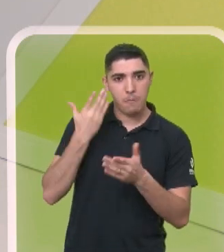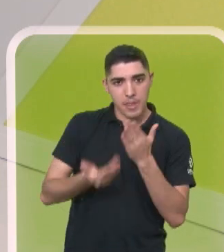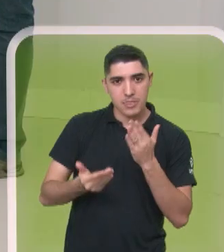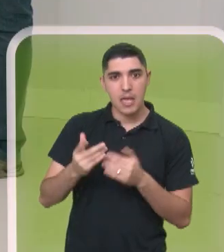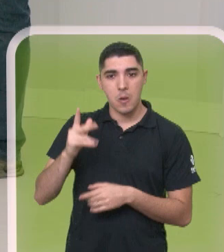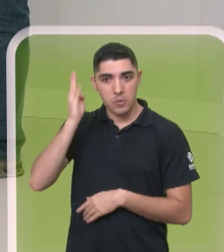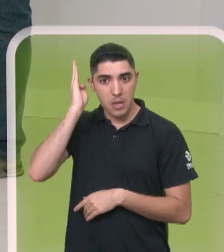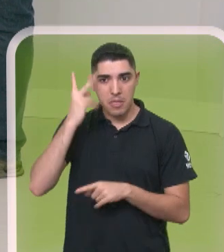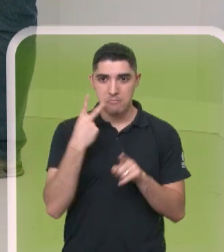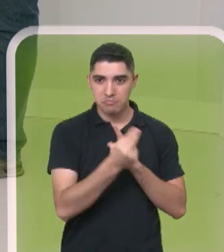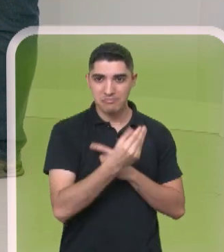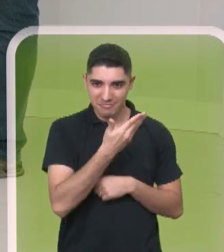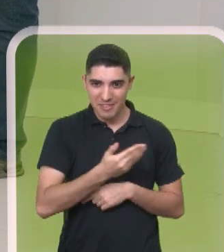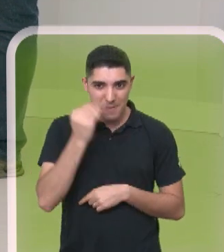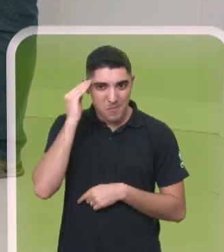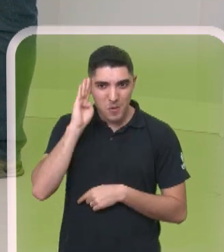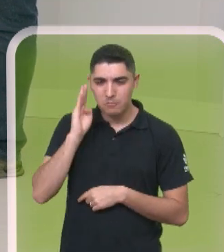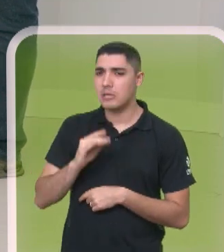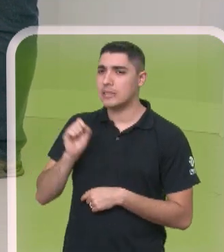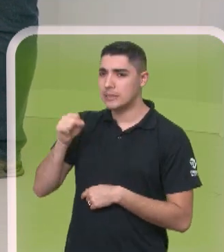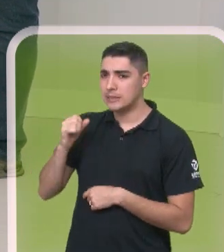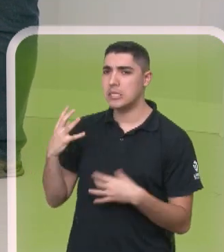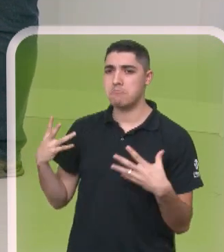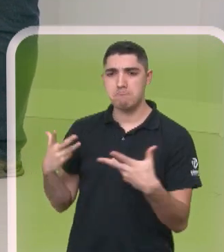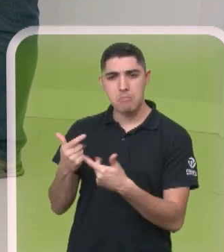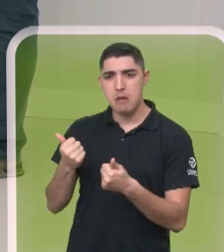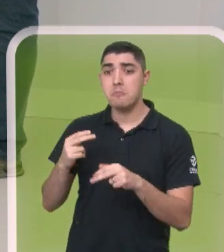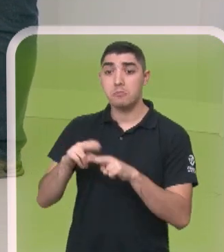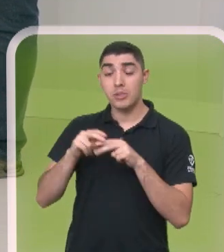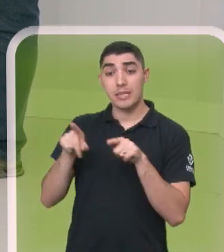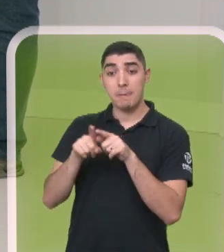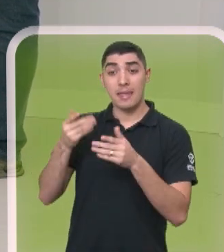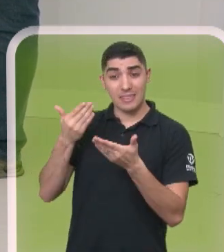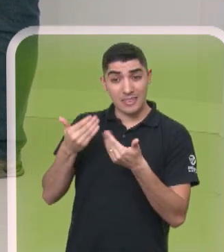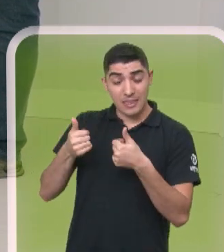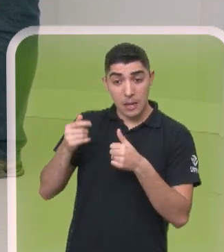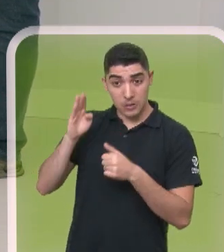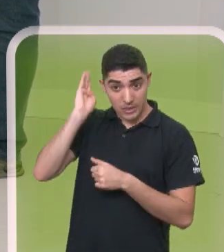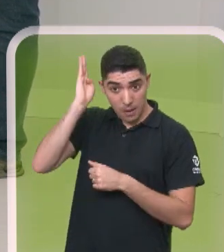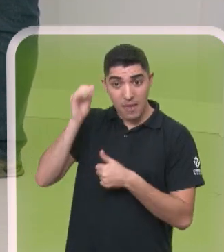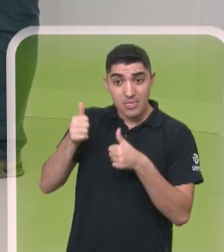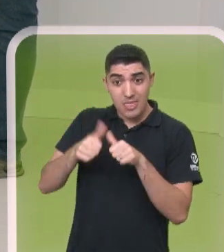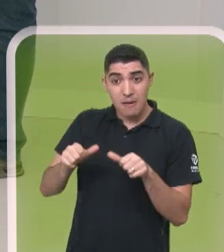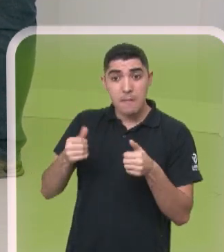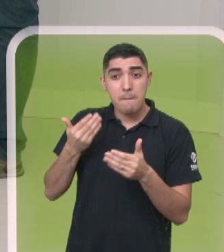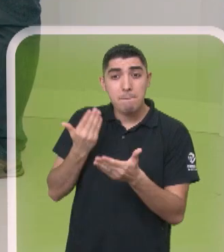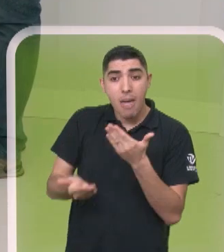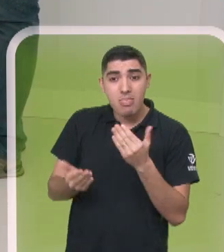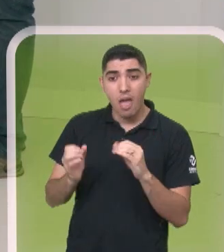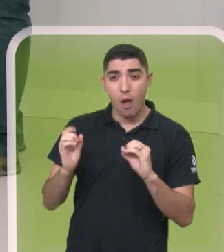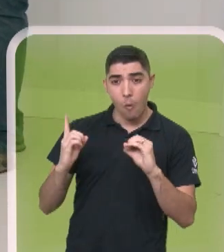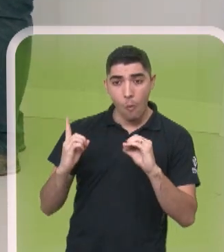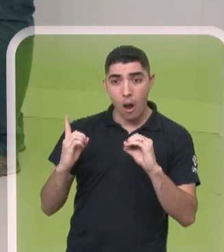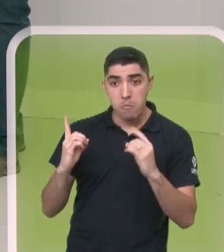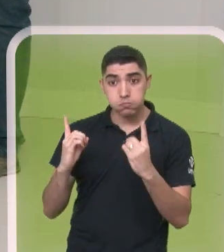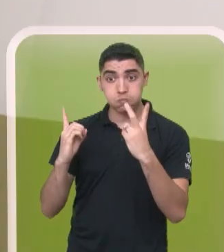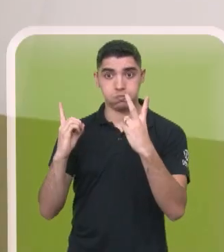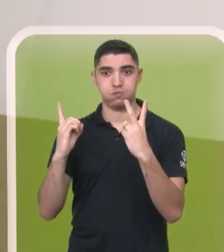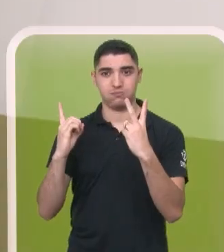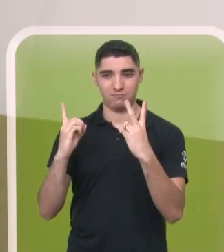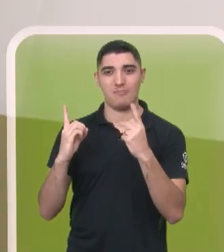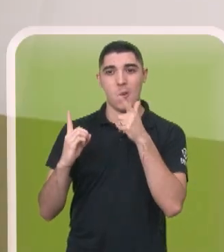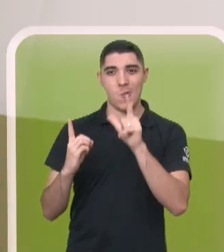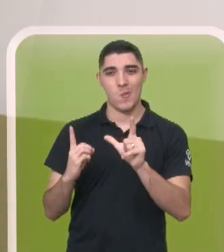ótimo, que beleza. Alguns dinheirinhos a mais e foi de virada, né? Que beleza. O time do Taubaté, assim como os outros times, né?